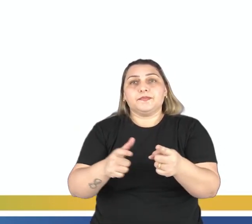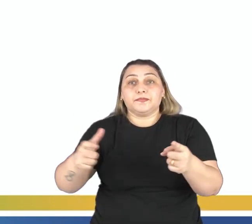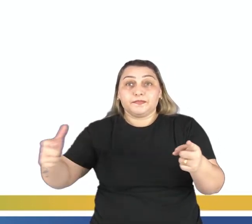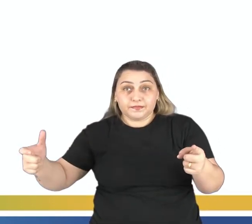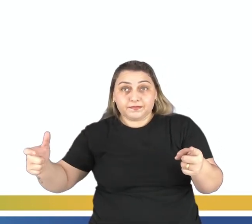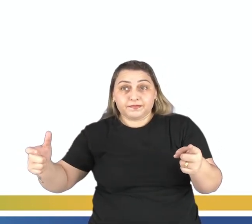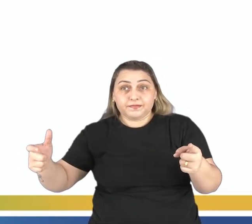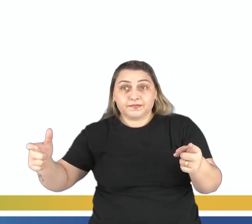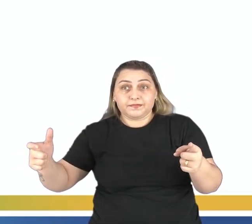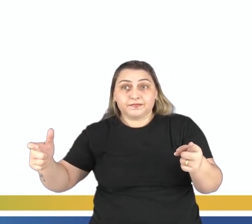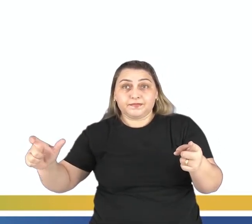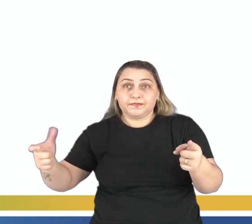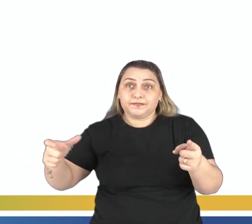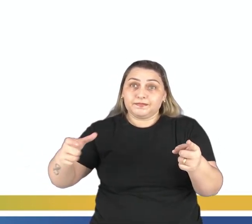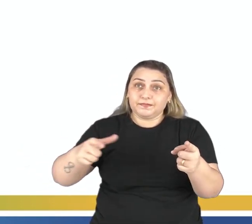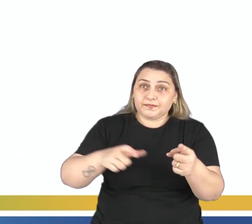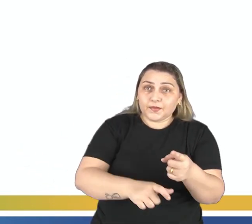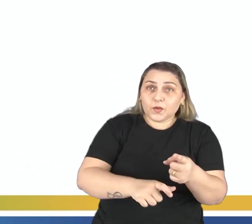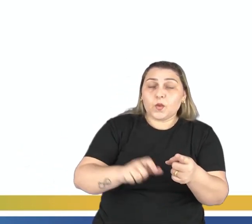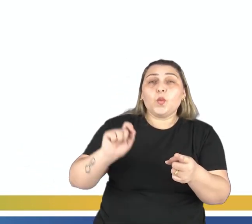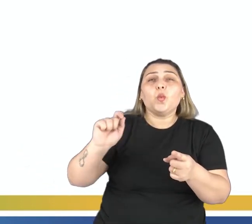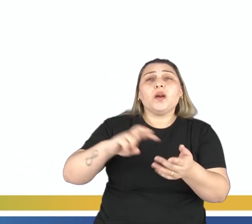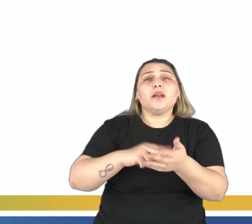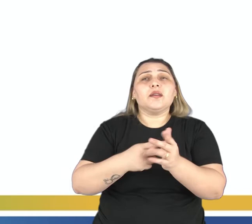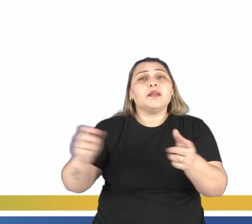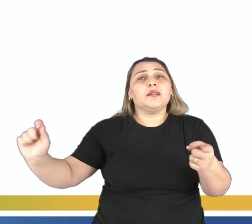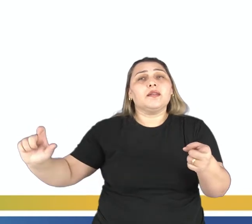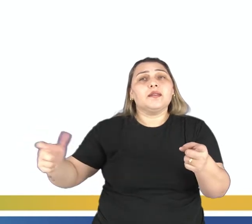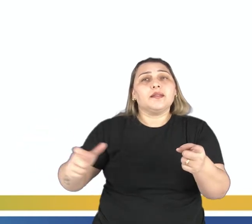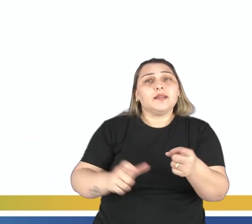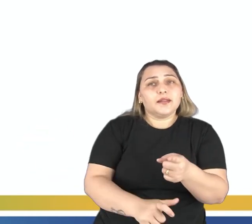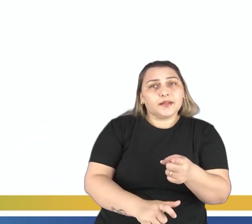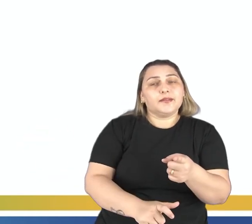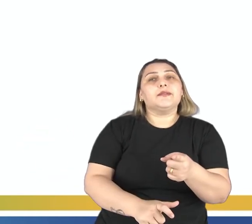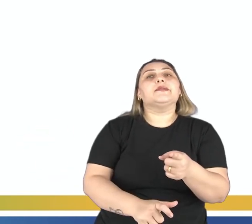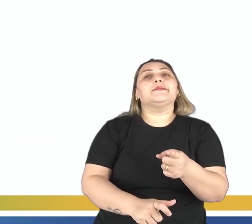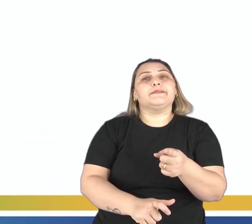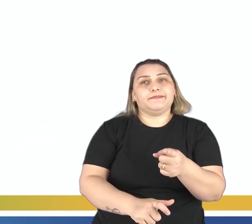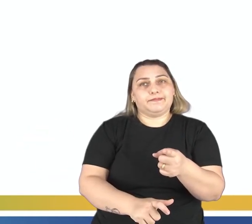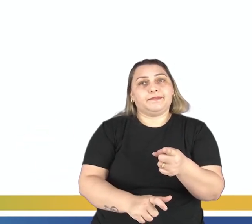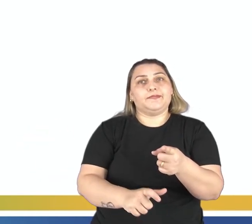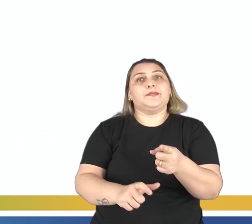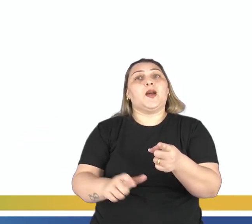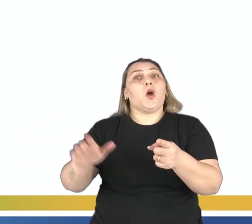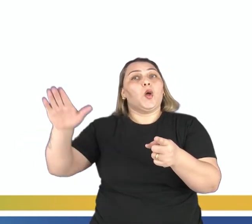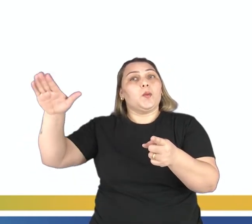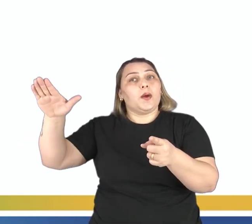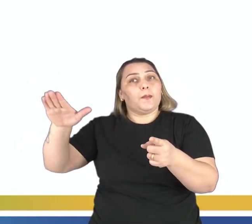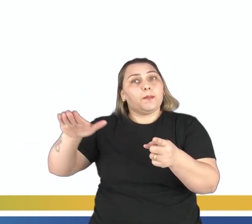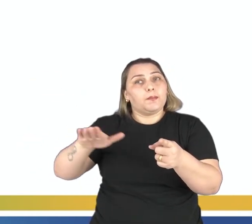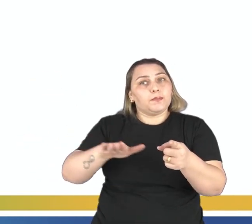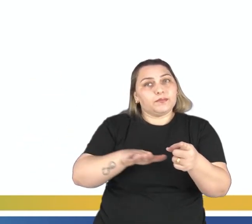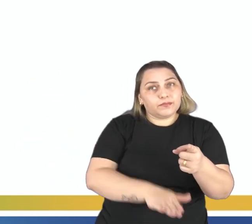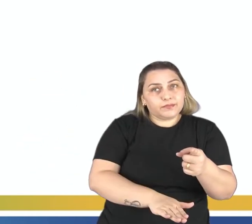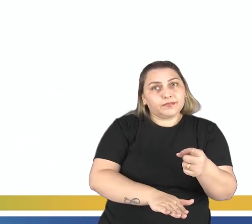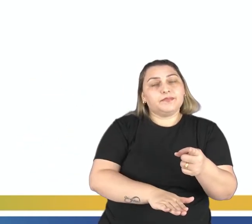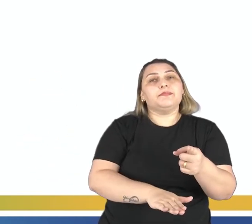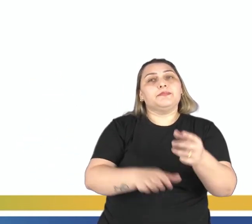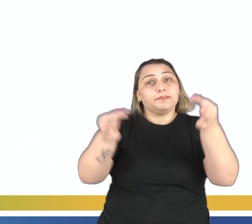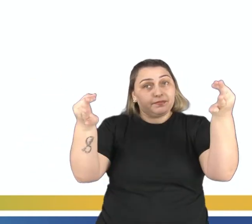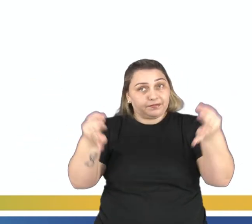ordem decrescente. O que é a ordem decrescente, pessoal? É do maior para o